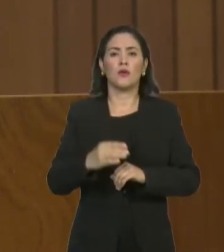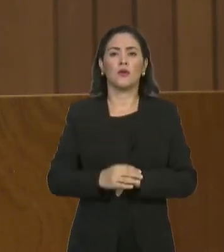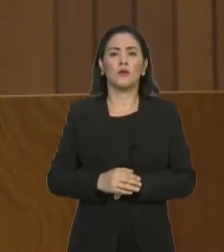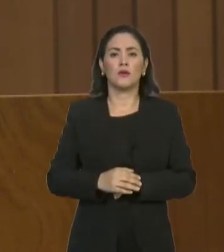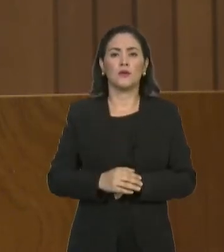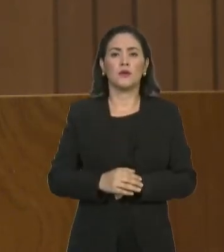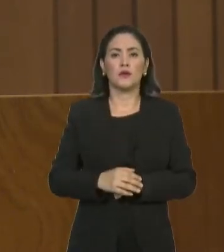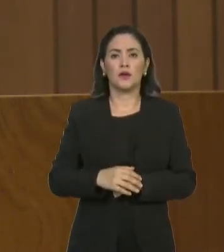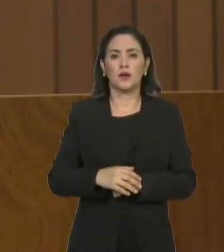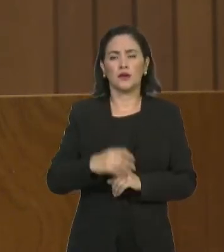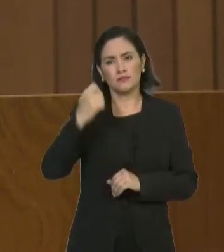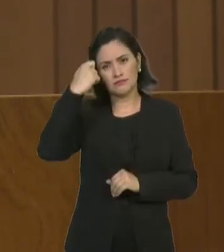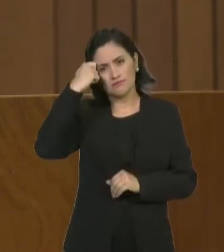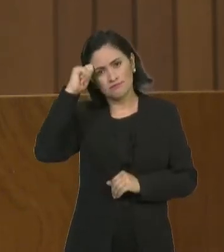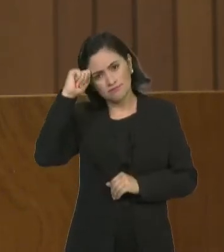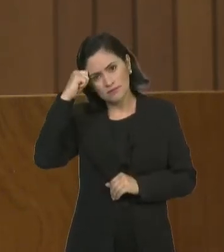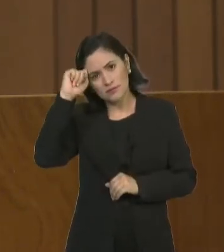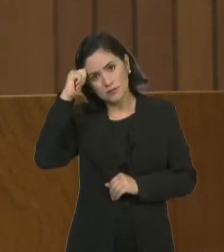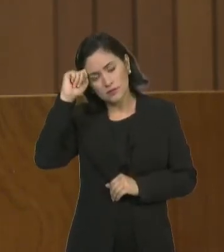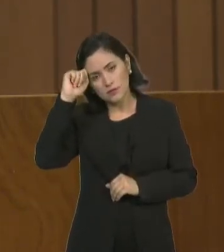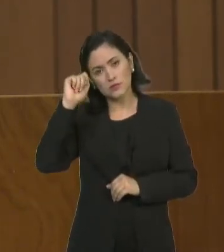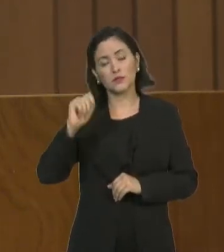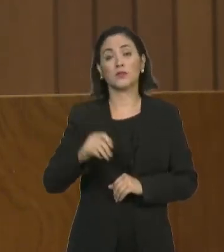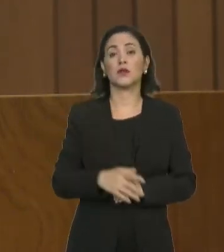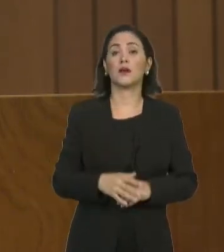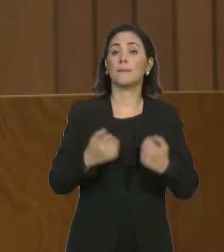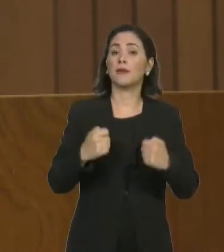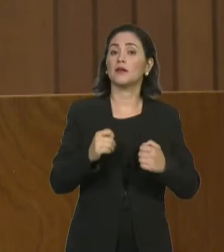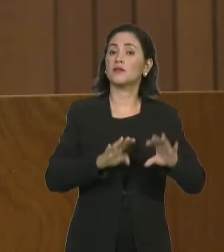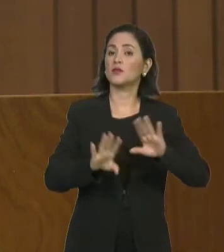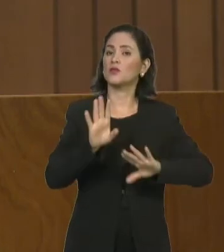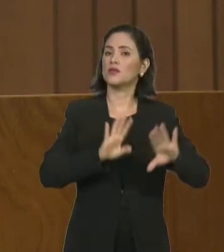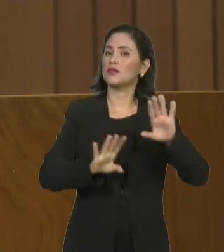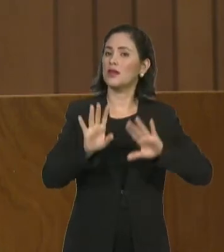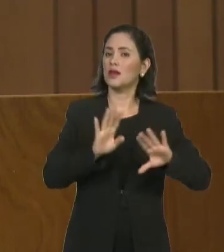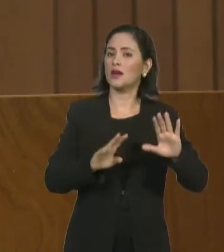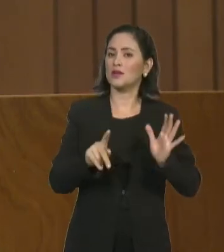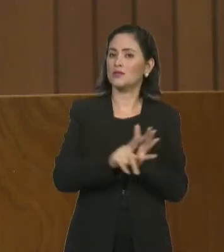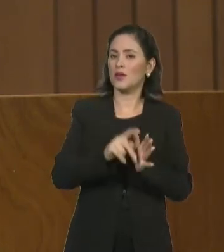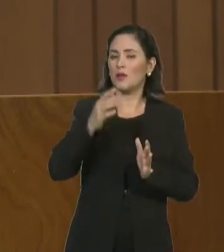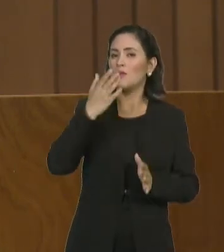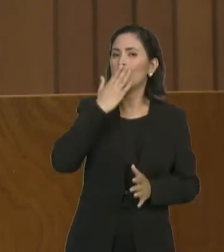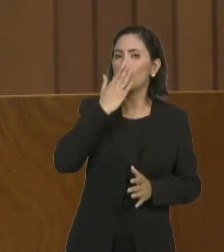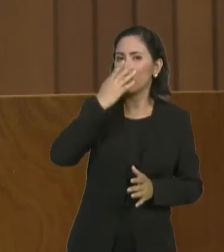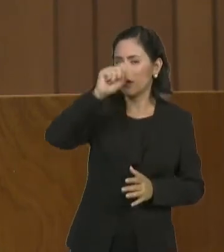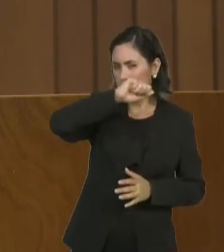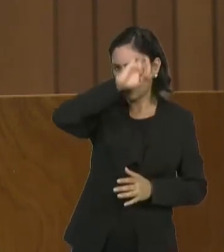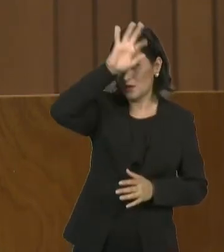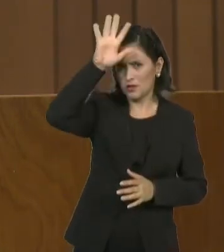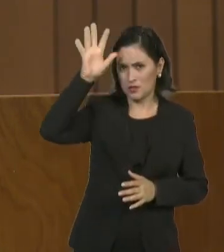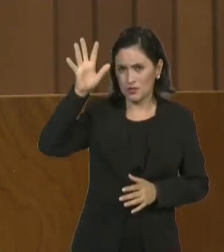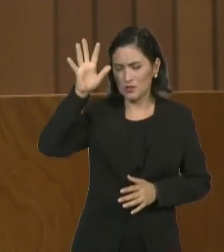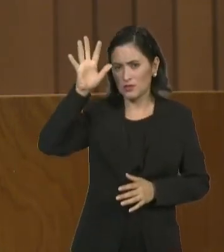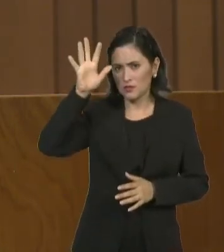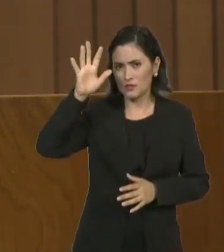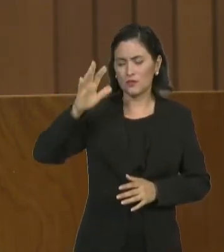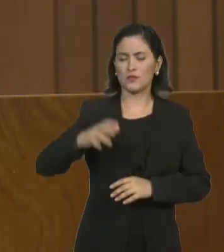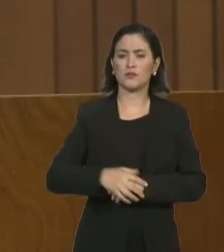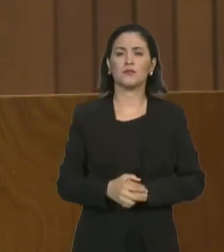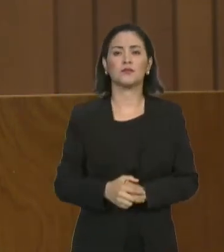ser considerados para os licenciamentos ambientais enfim em toda essa colocação